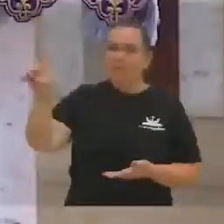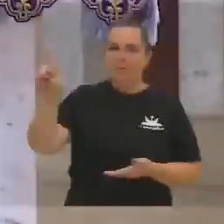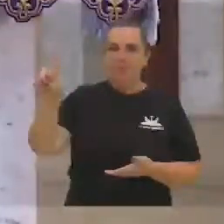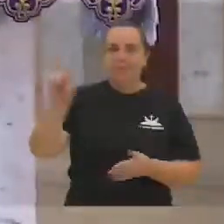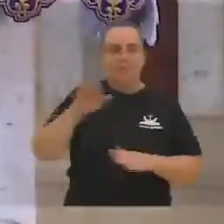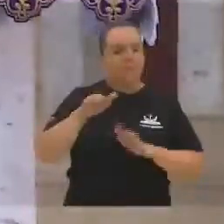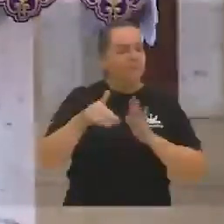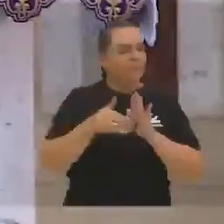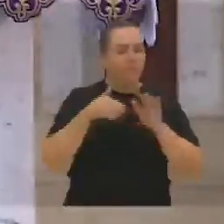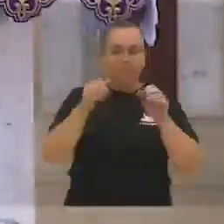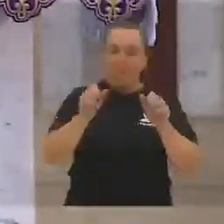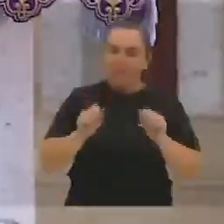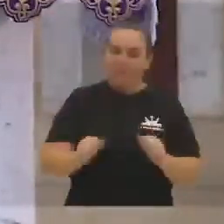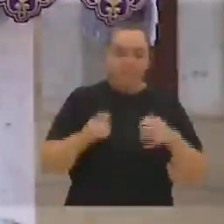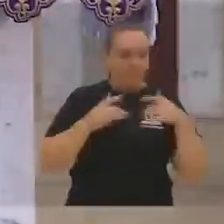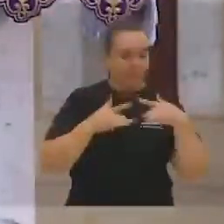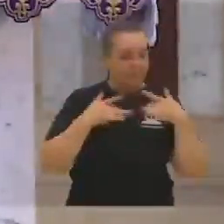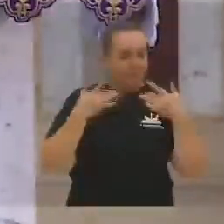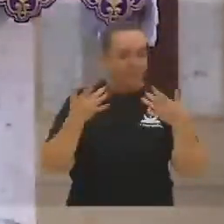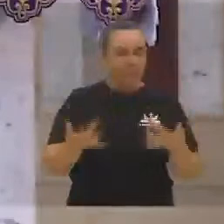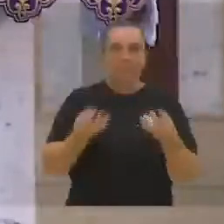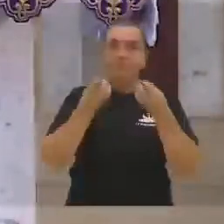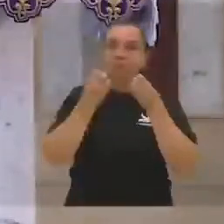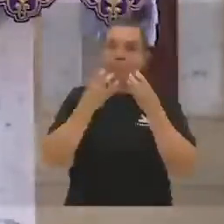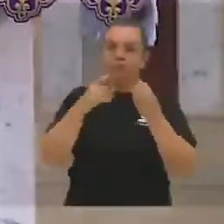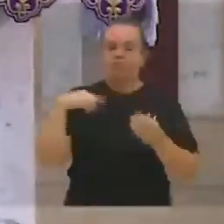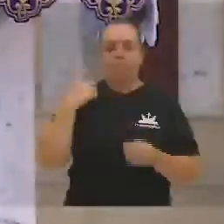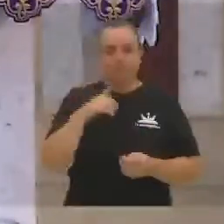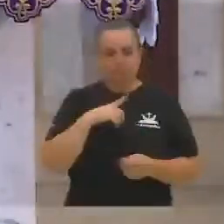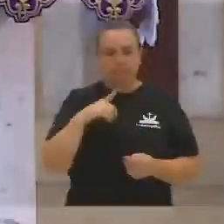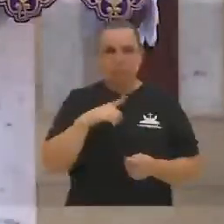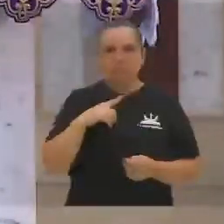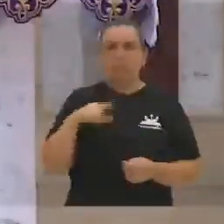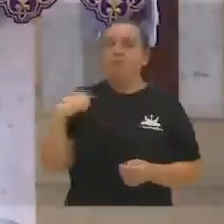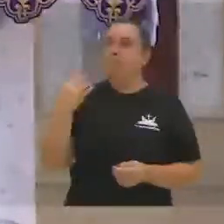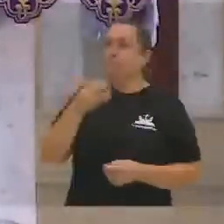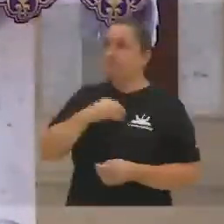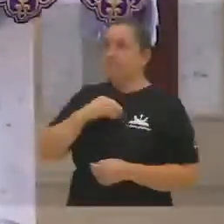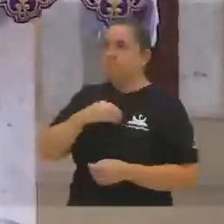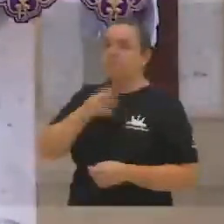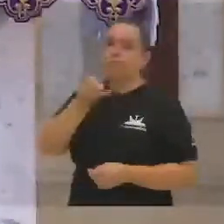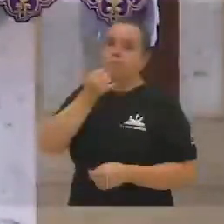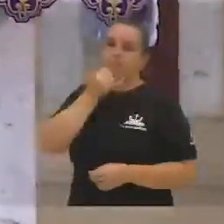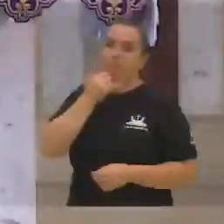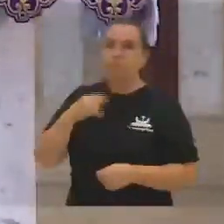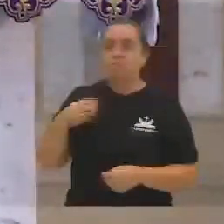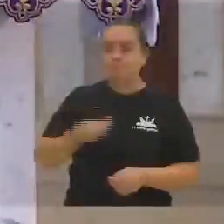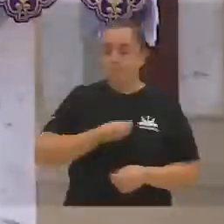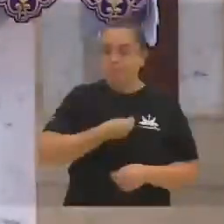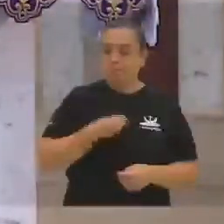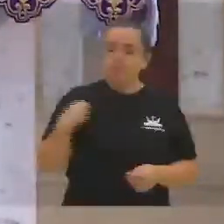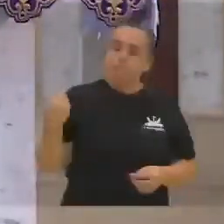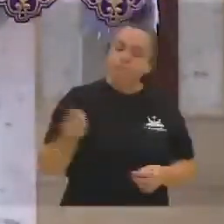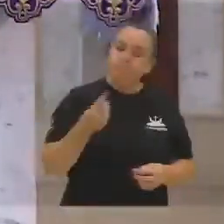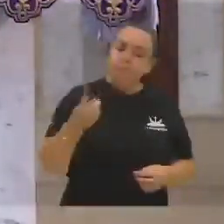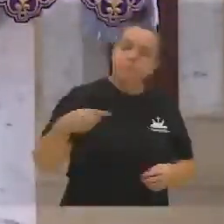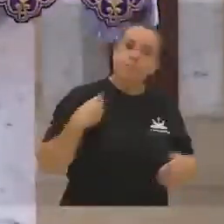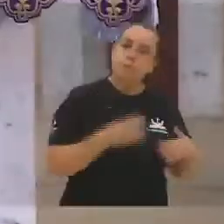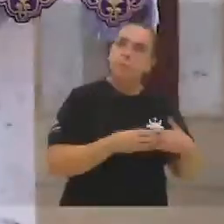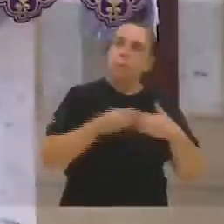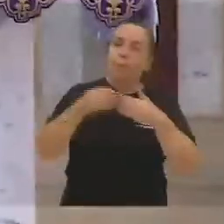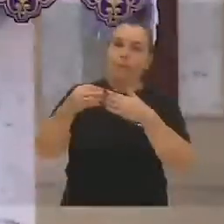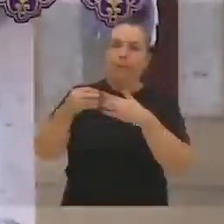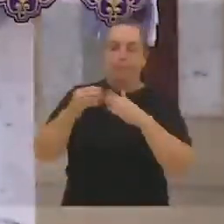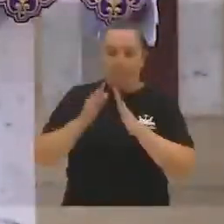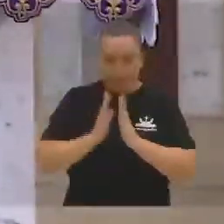Todo-Poderoso e cheio de misericórdia, tenha compaixão de nós, perdoe os nossos pecados e nos conduza à